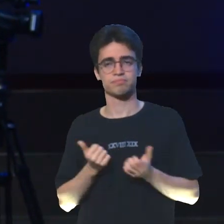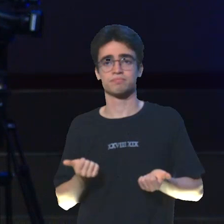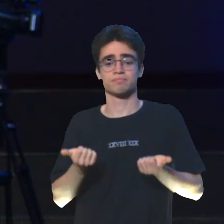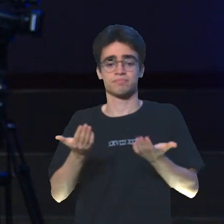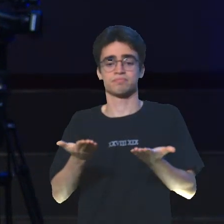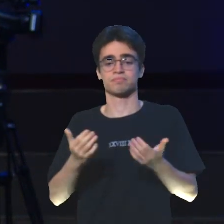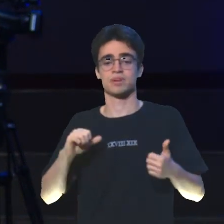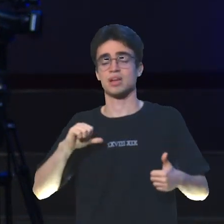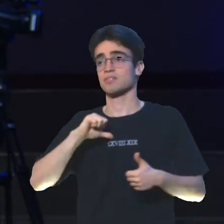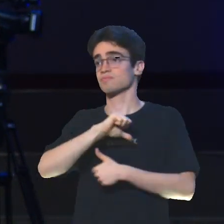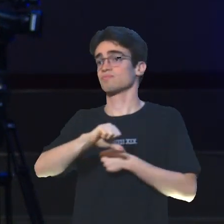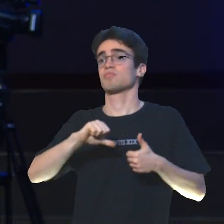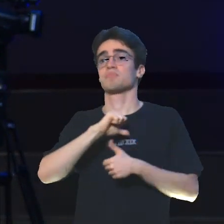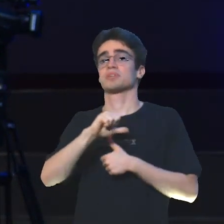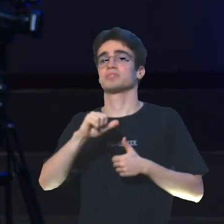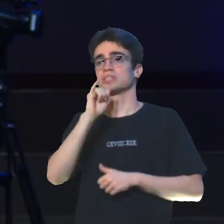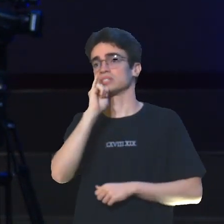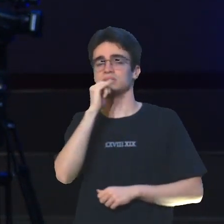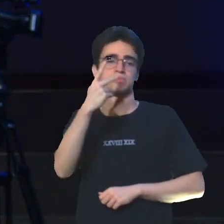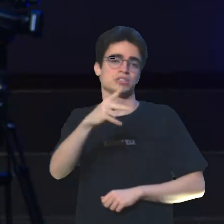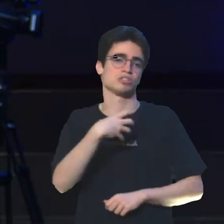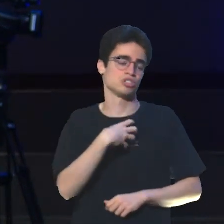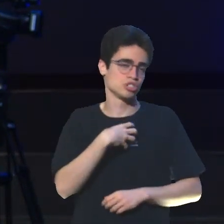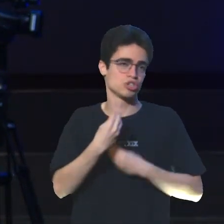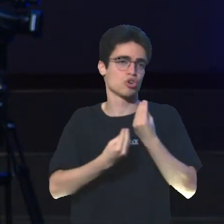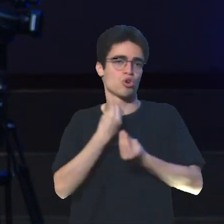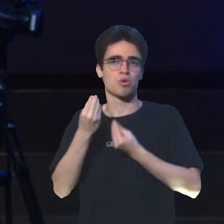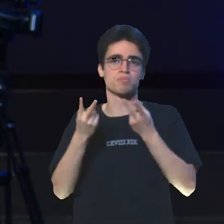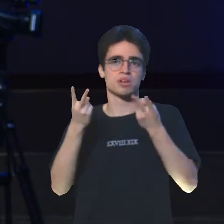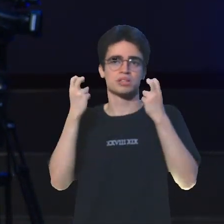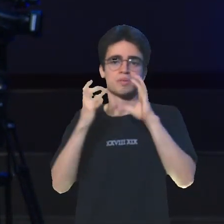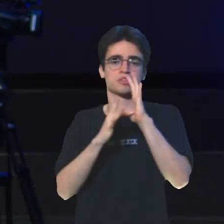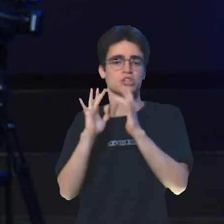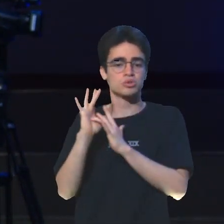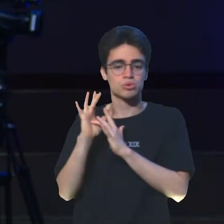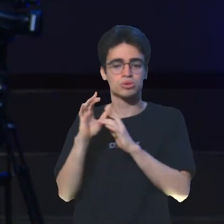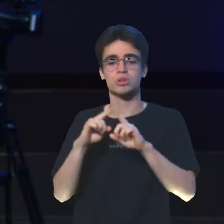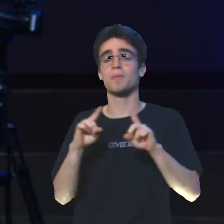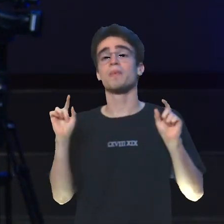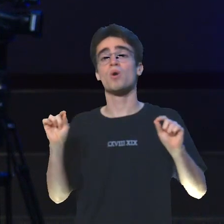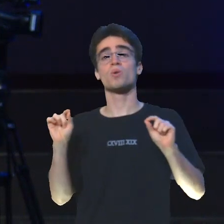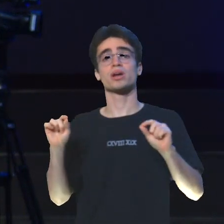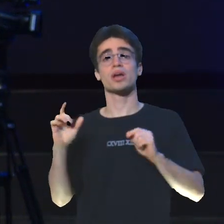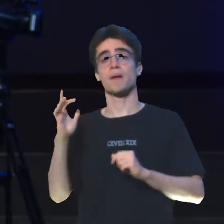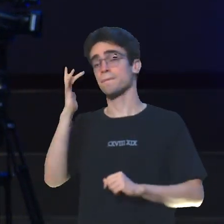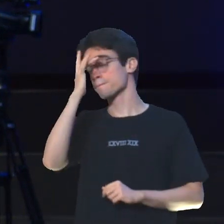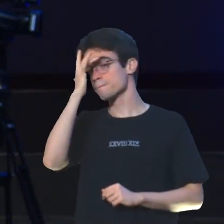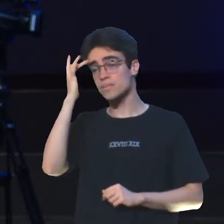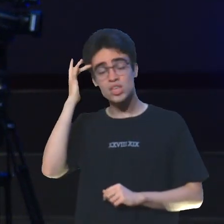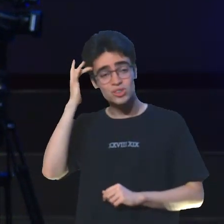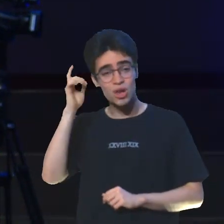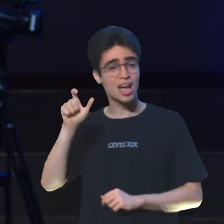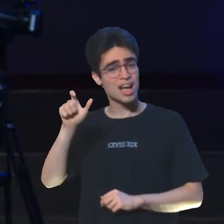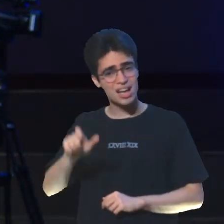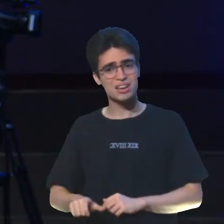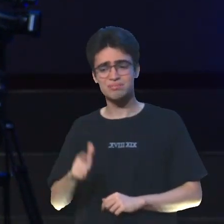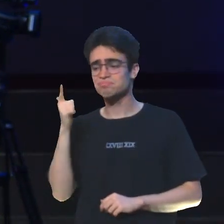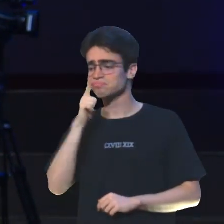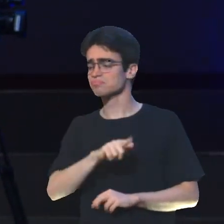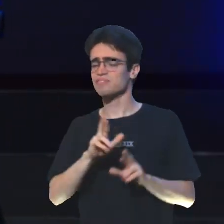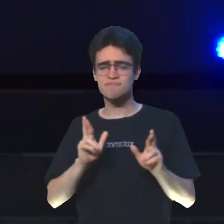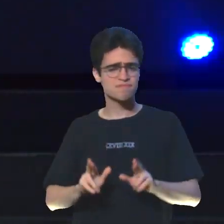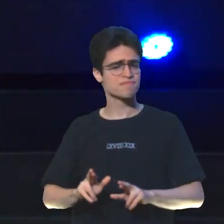transformou não só o seu jeito de enxergar Jesus, mas fez com que a pessoa fosse